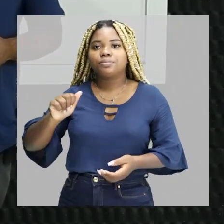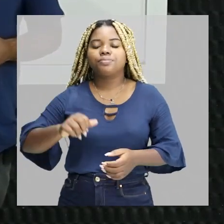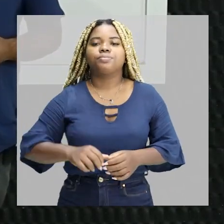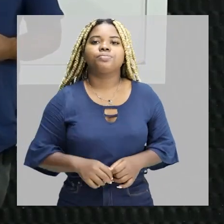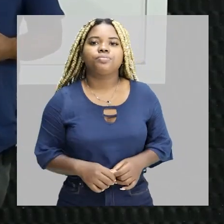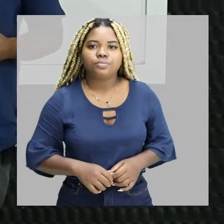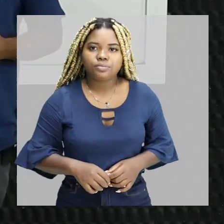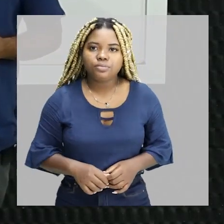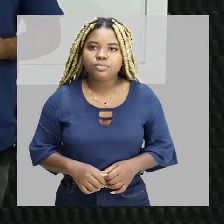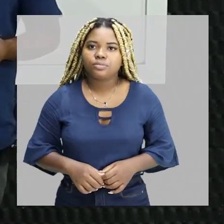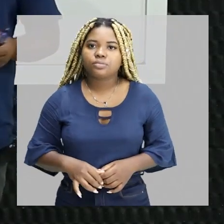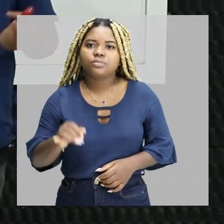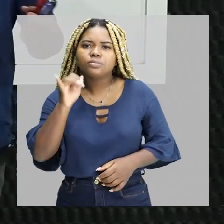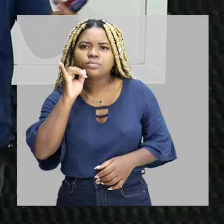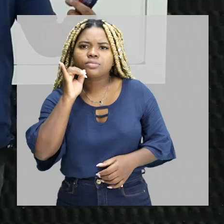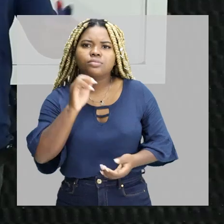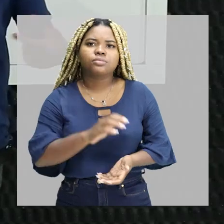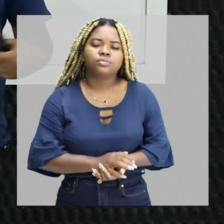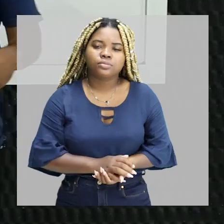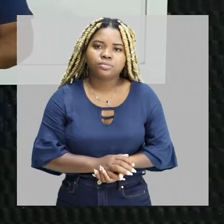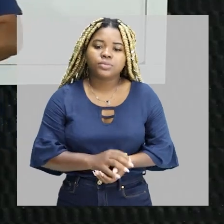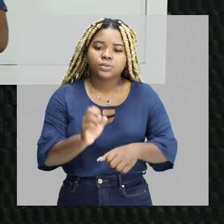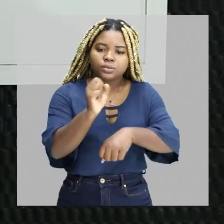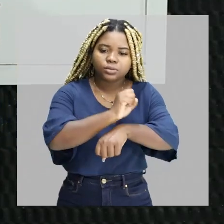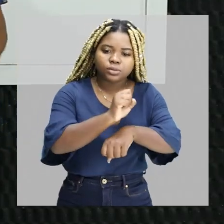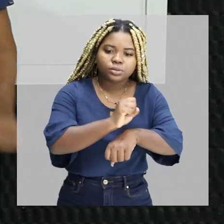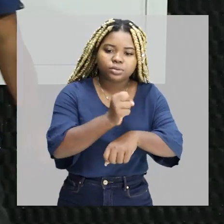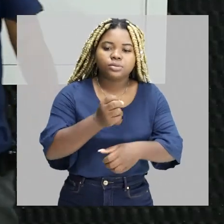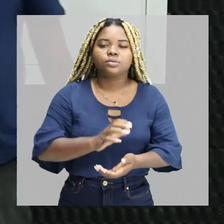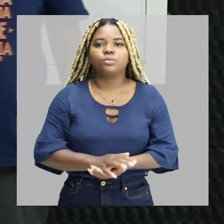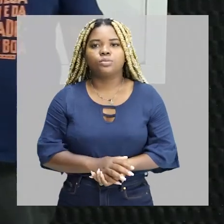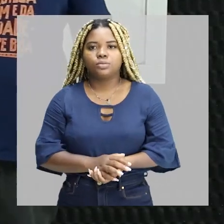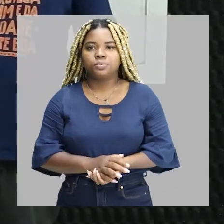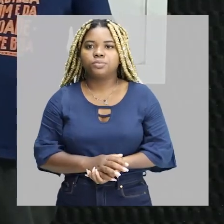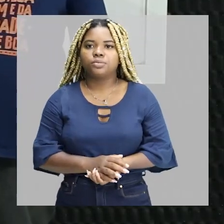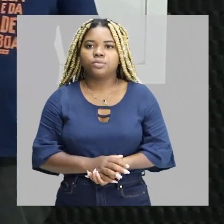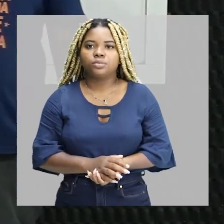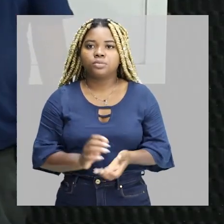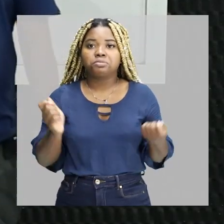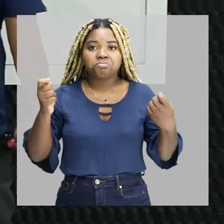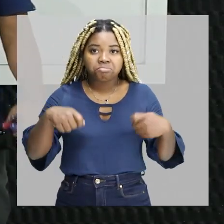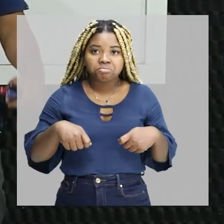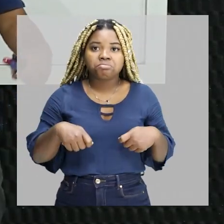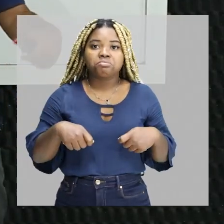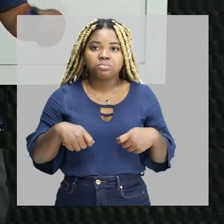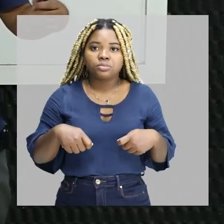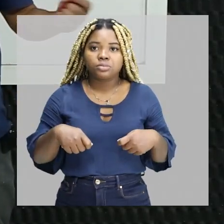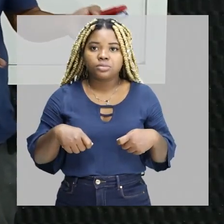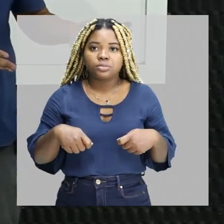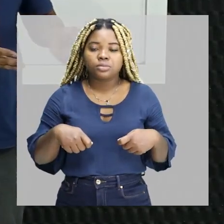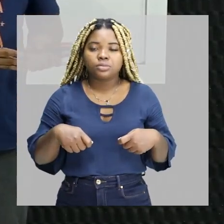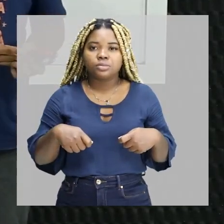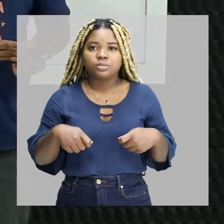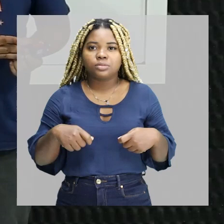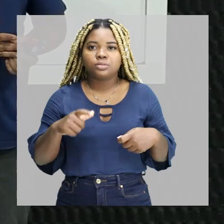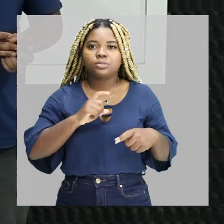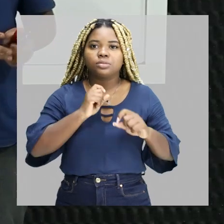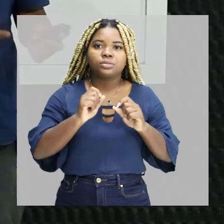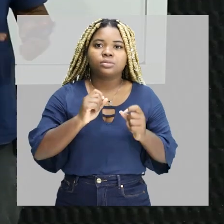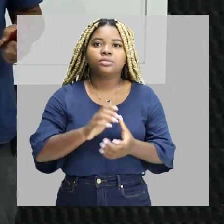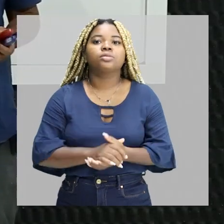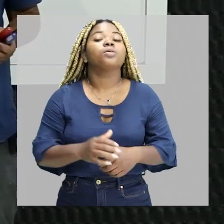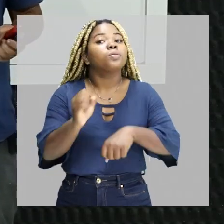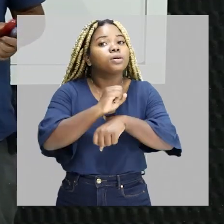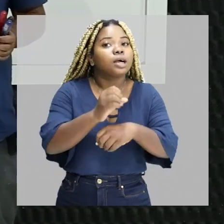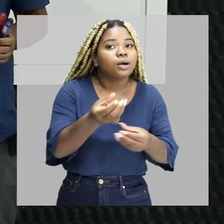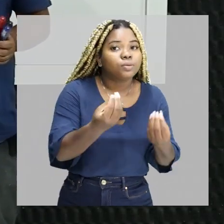Mas ele consegue passar, né, na areia, por exemplo, na areia da praia, tranquilamente, e o carro que é mais leve, não. Ele